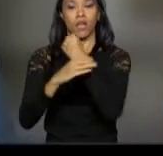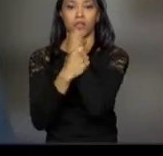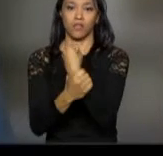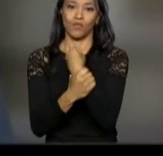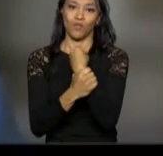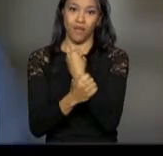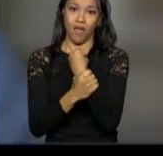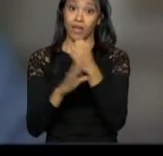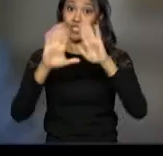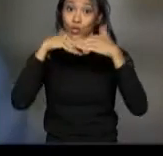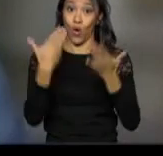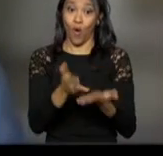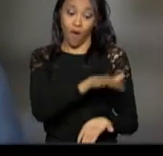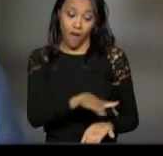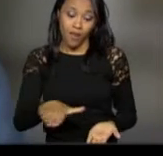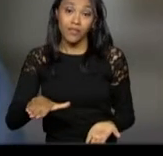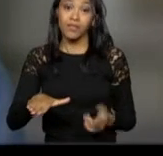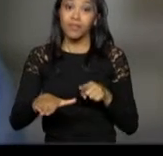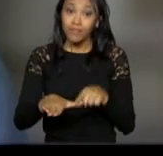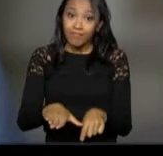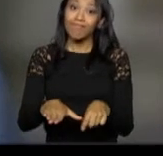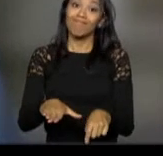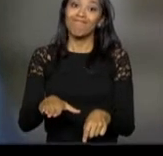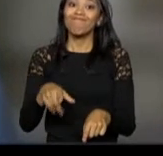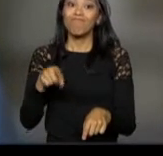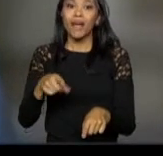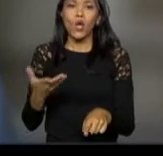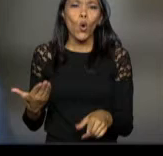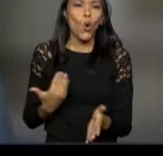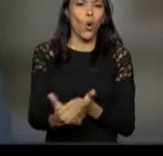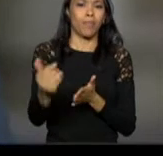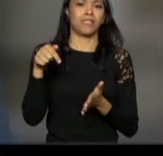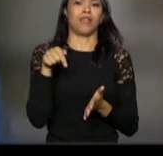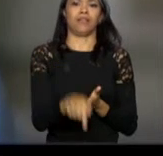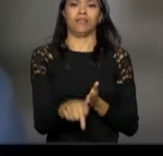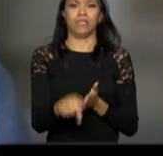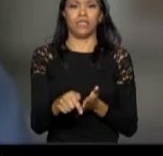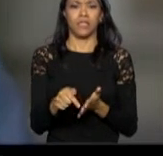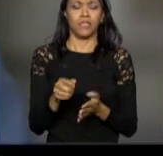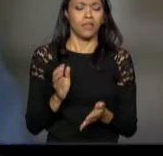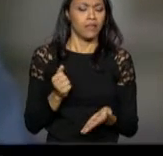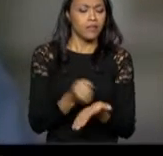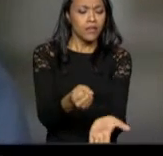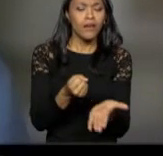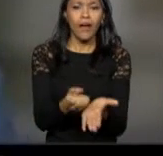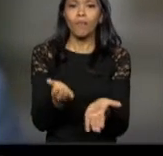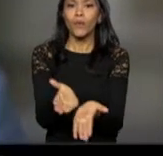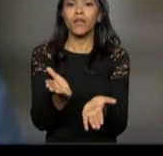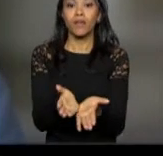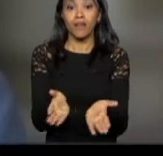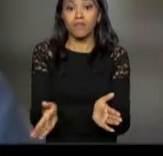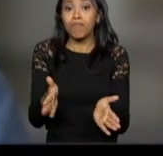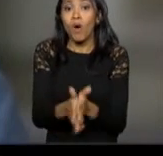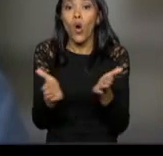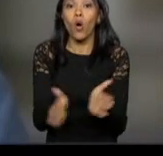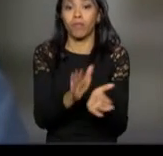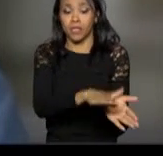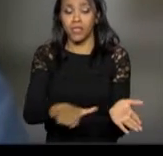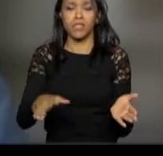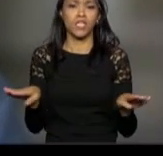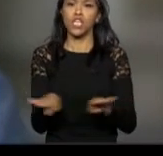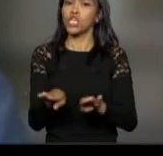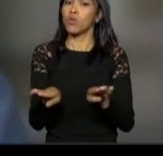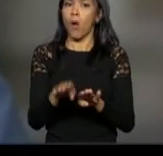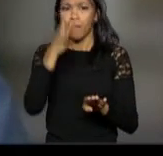mais creches para cortar a desigualdade pela raiz, dando às crianças pobres as mesmas oportunidades